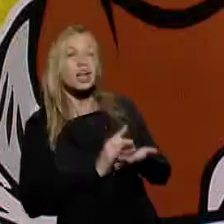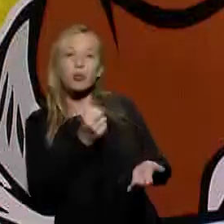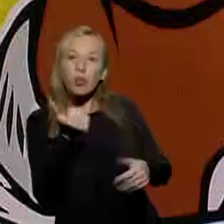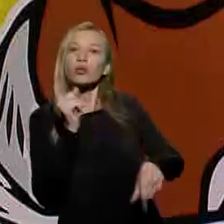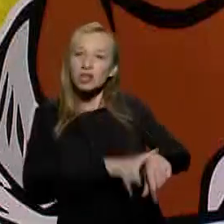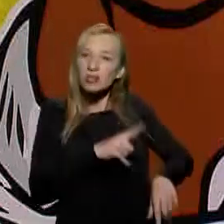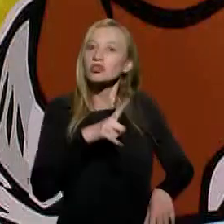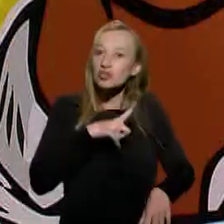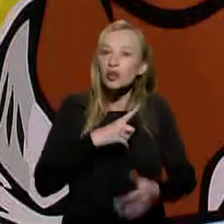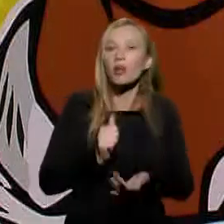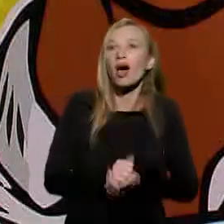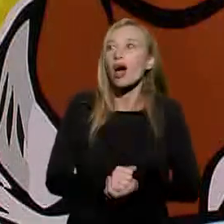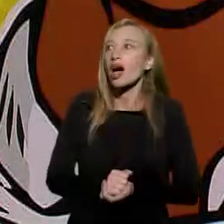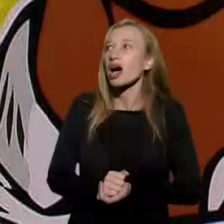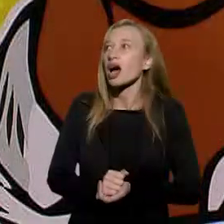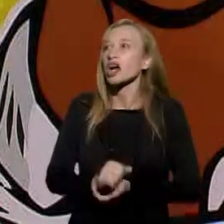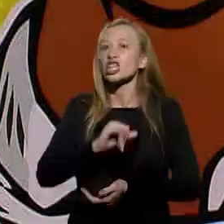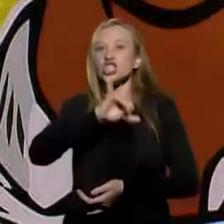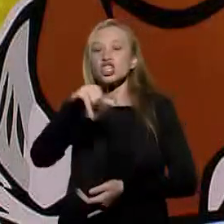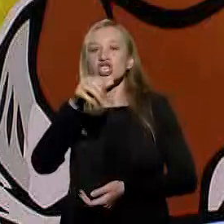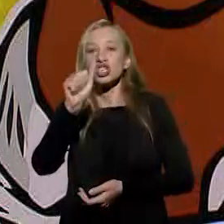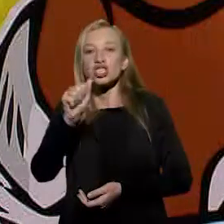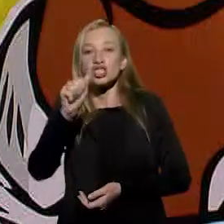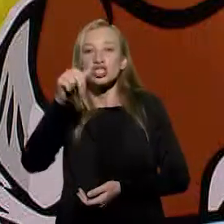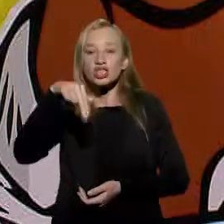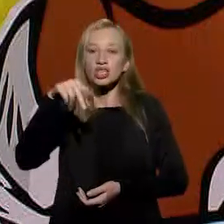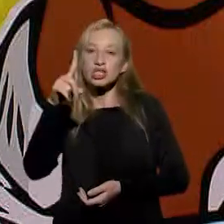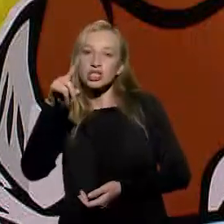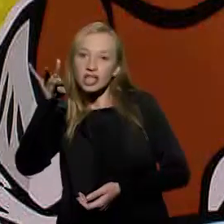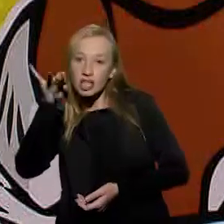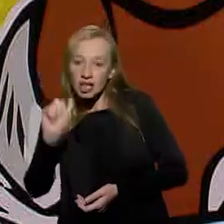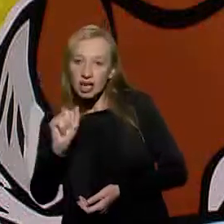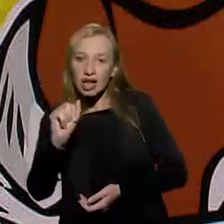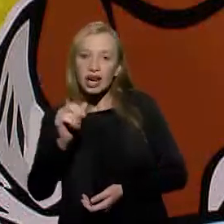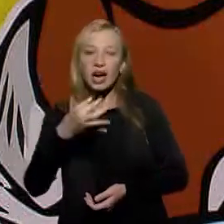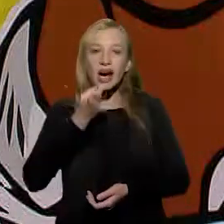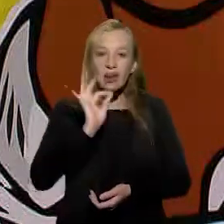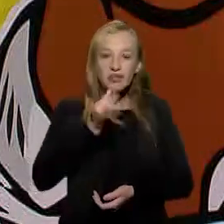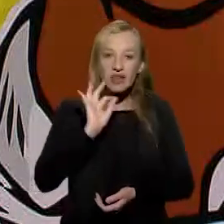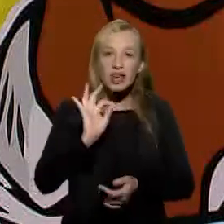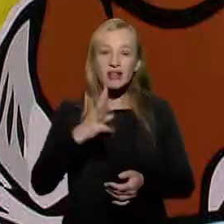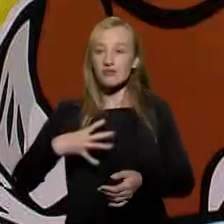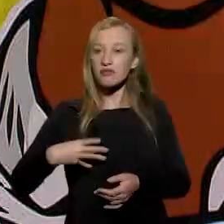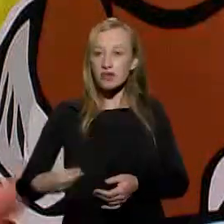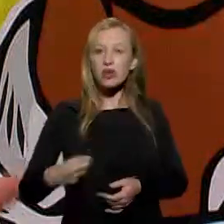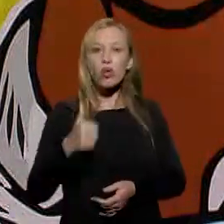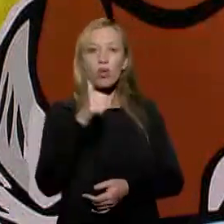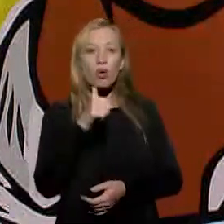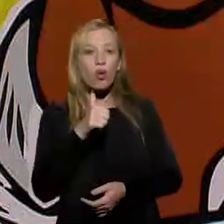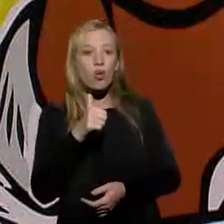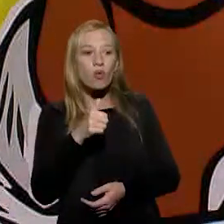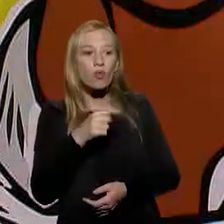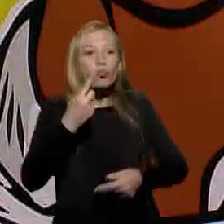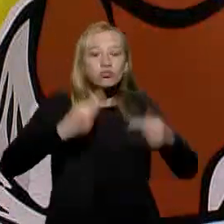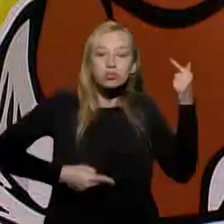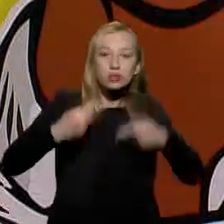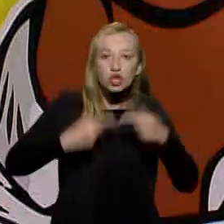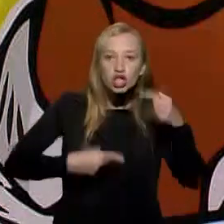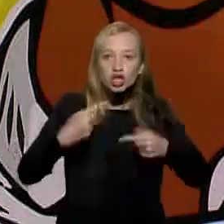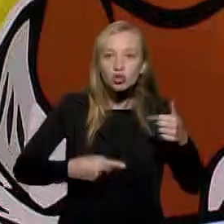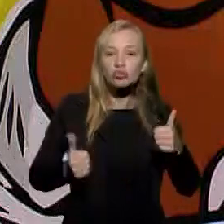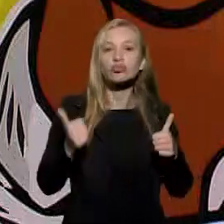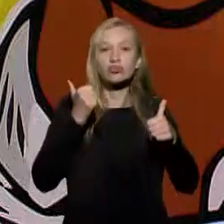pouco tempo mas tivemos é a jandira é café a mulher do café filho que foi um político